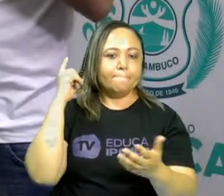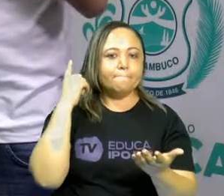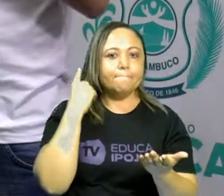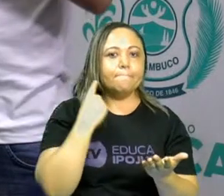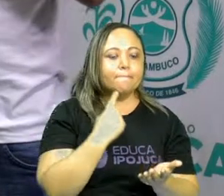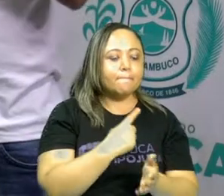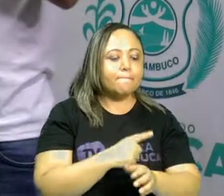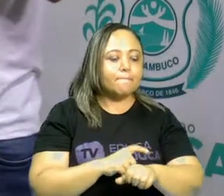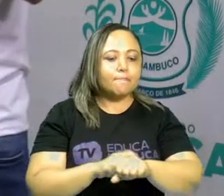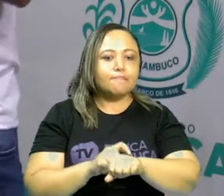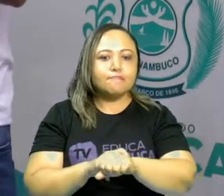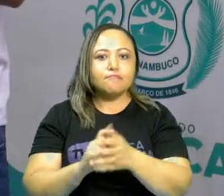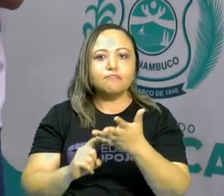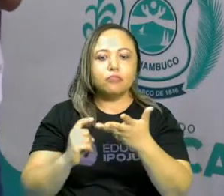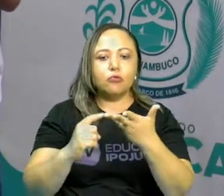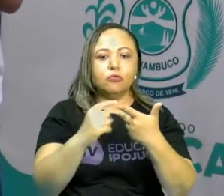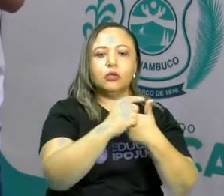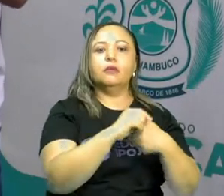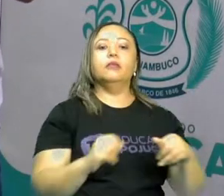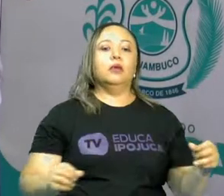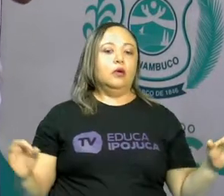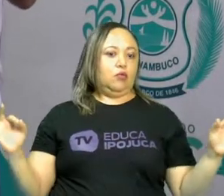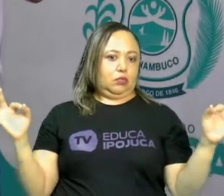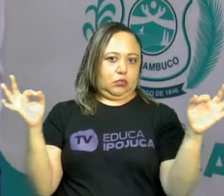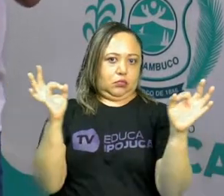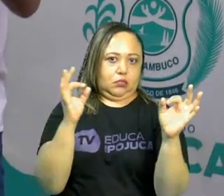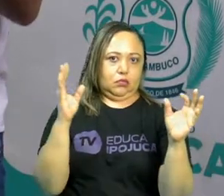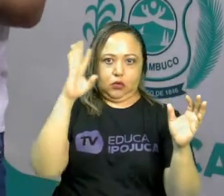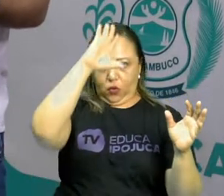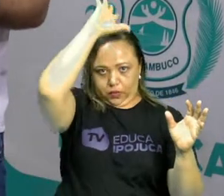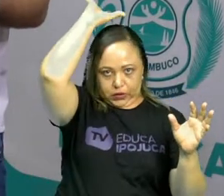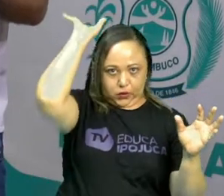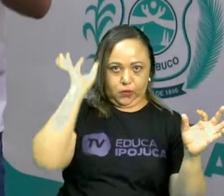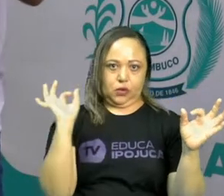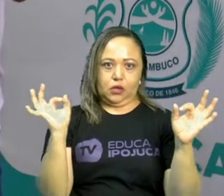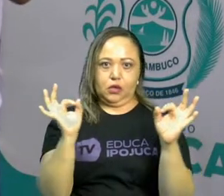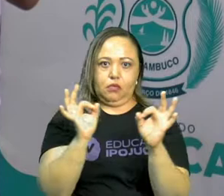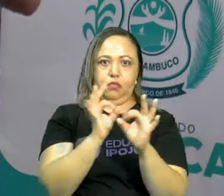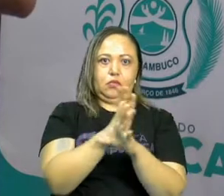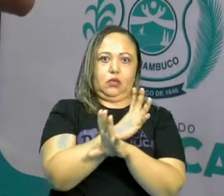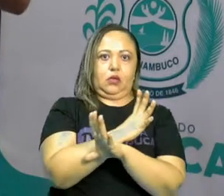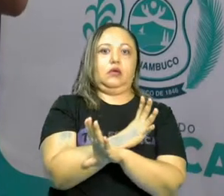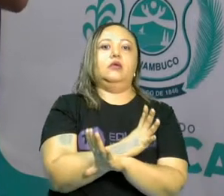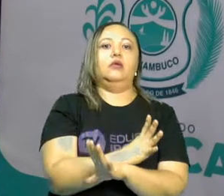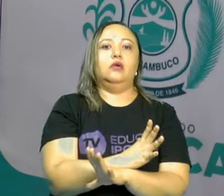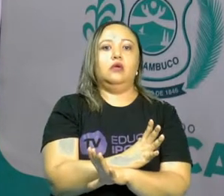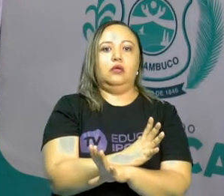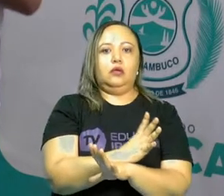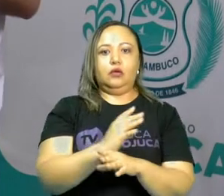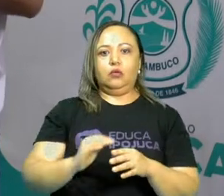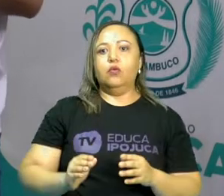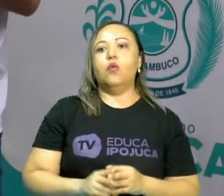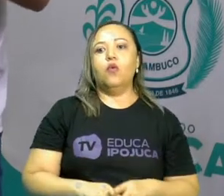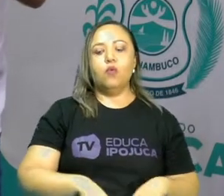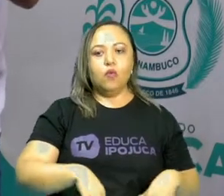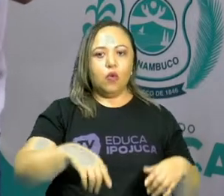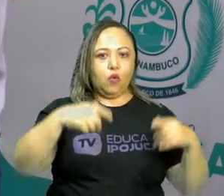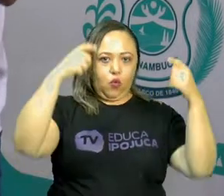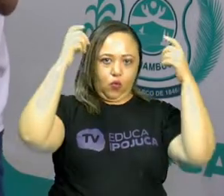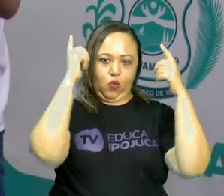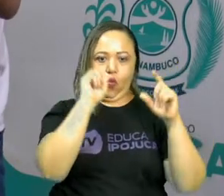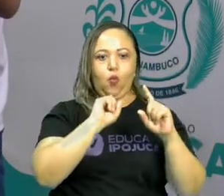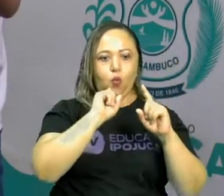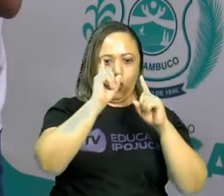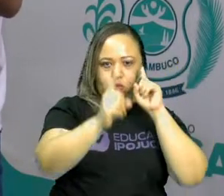marcada pelo fim do Império Romano. Então, com o fim do Império Romano, você vai ter o início da chamada